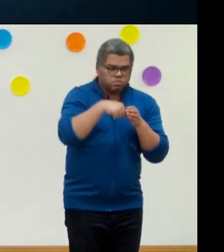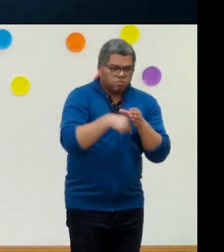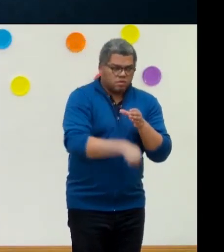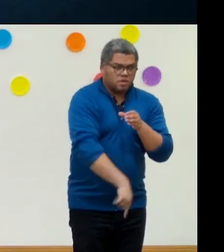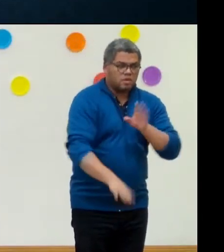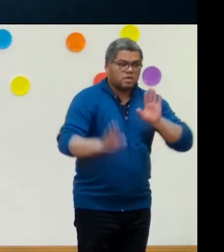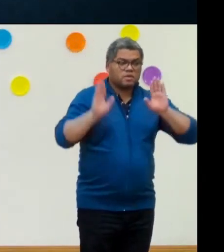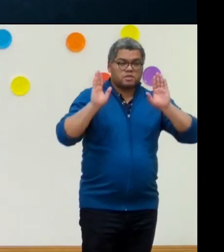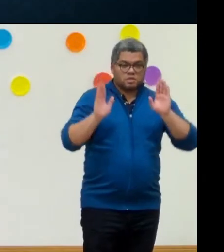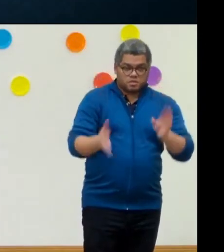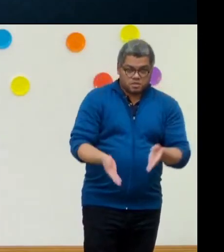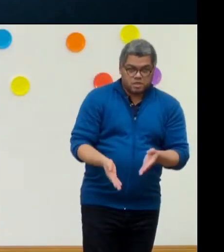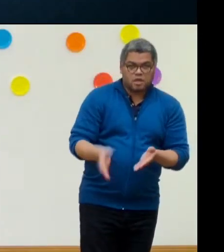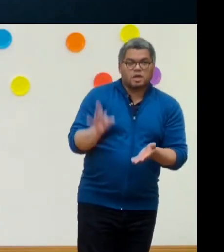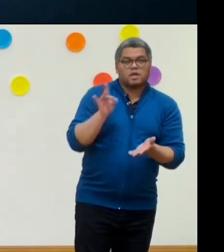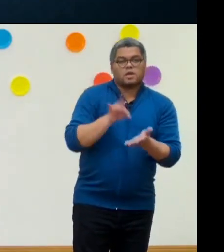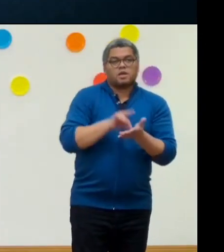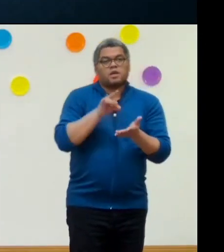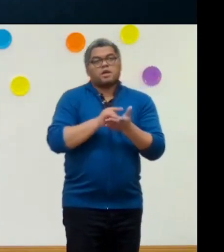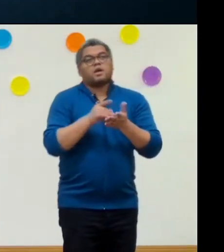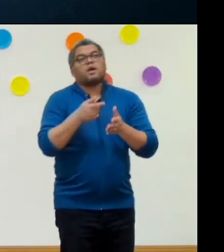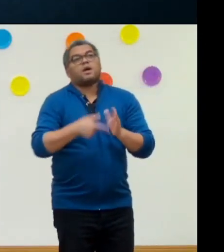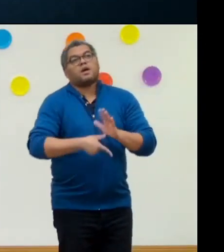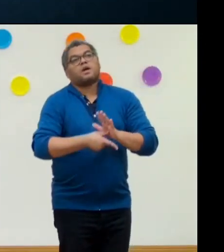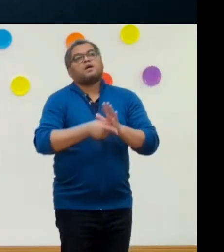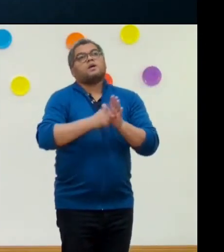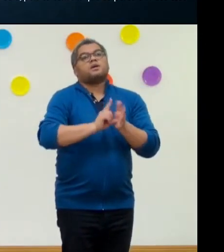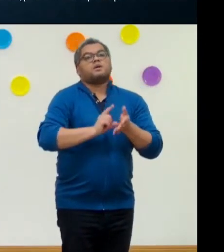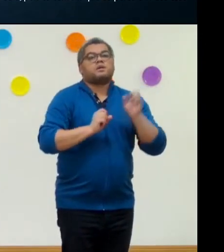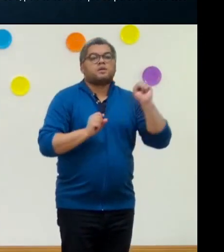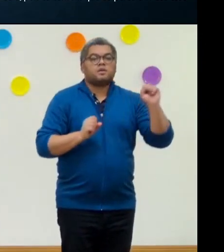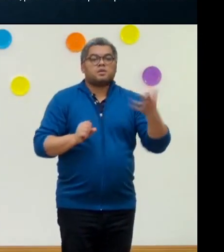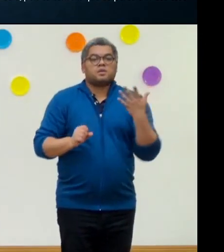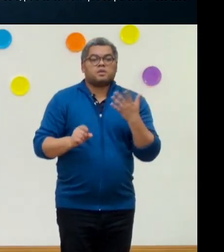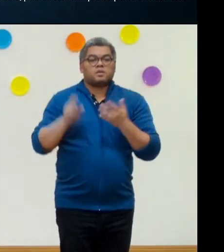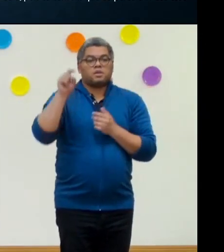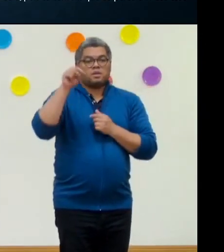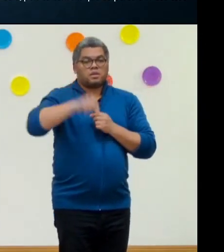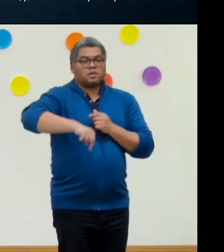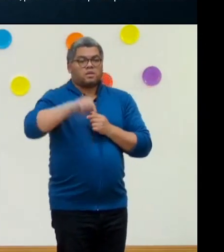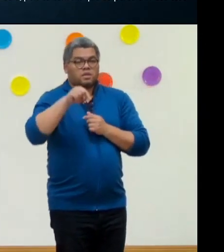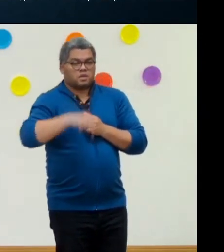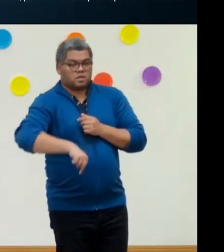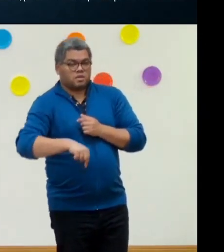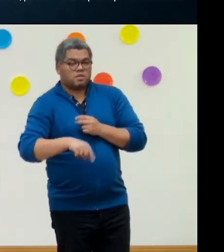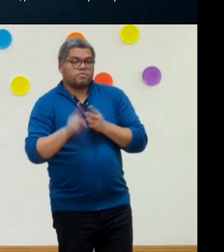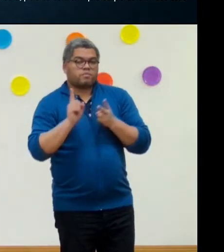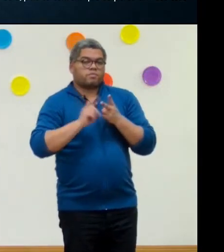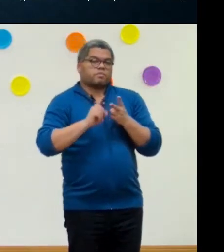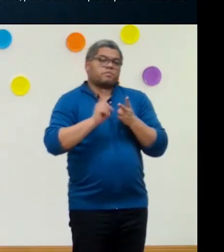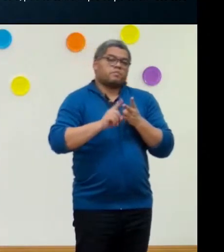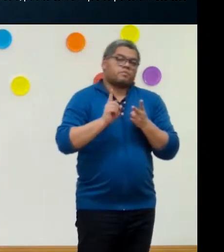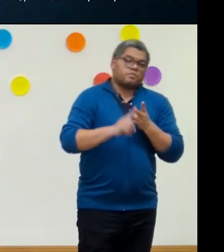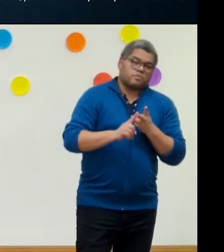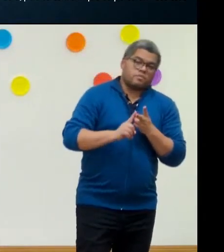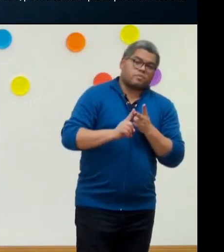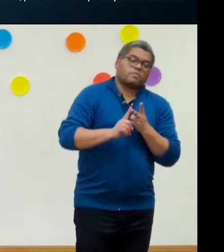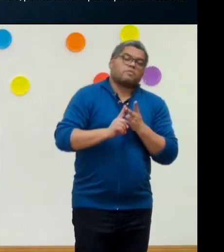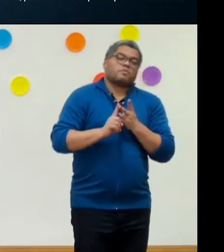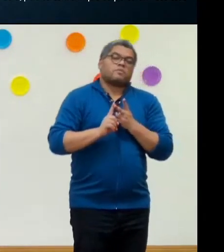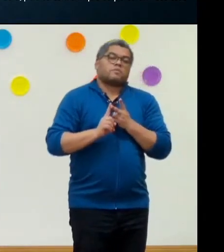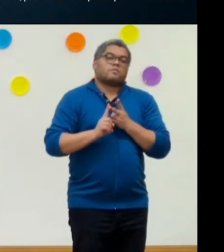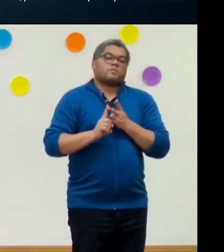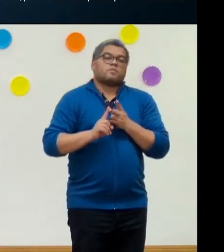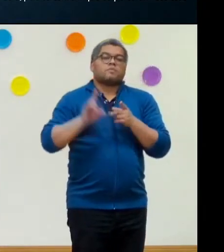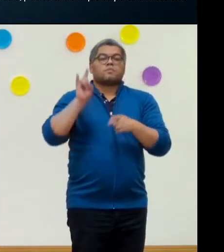real antes de se consumar. E aqui eu vou para o meu segundo texto, que é o texto de Jesus, mas nós lemos: